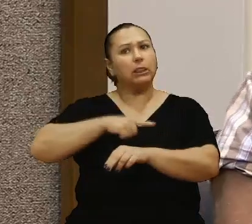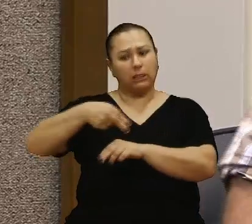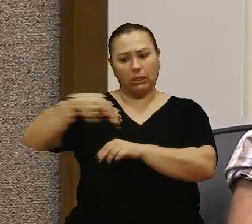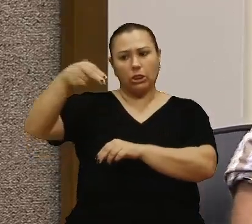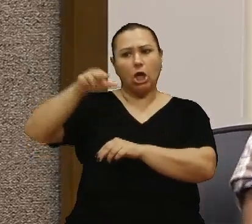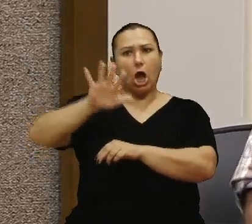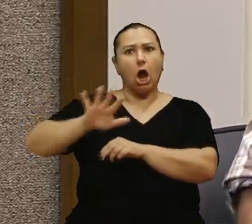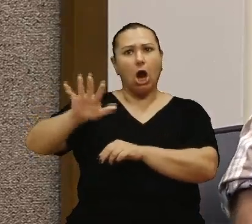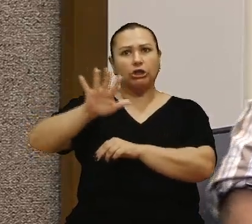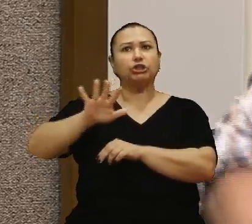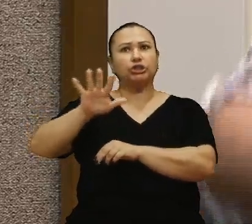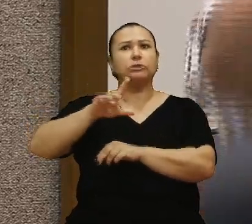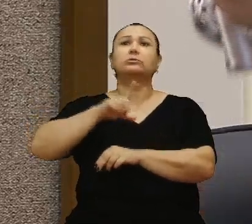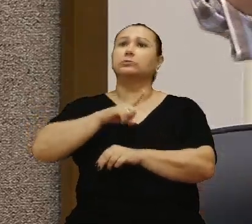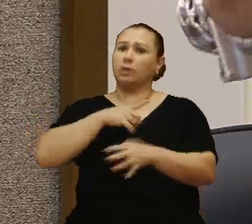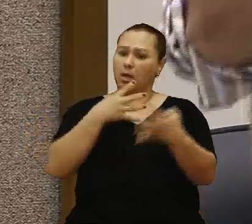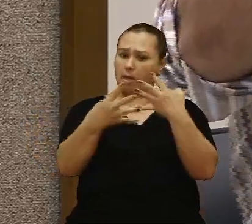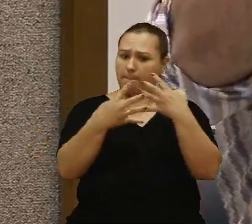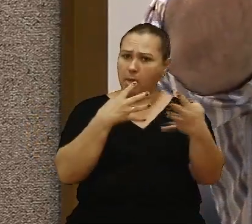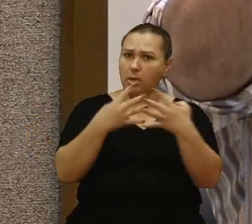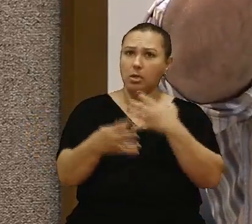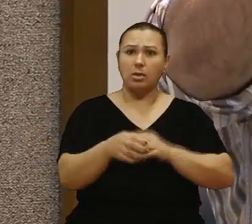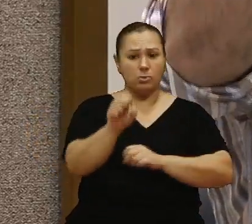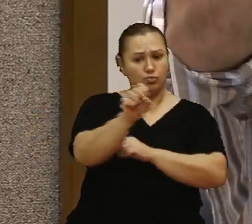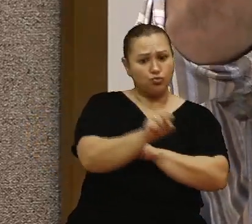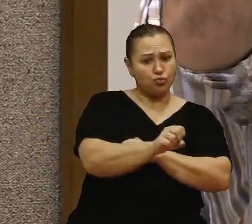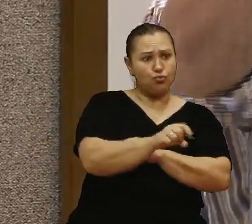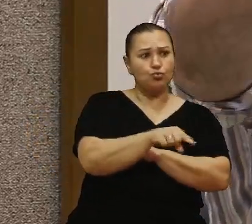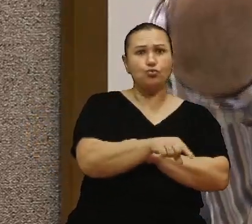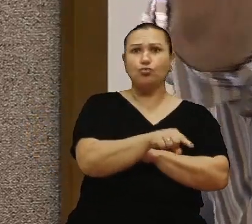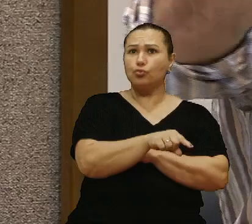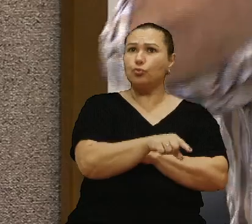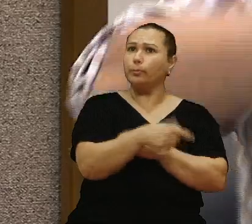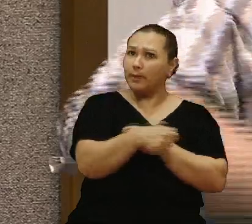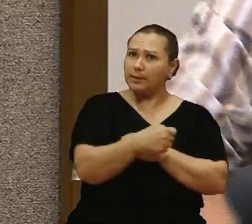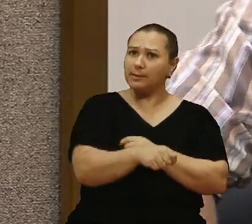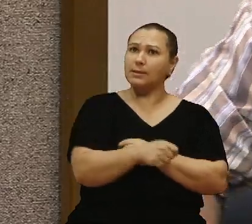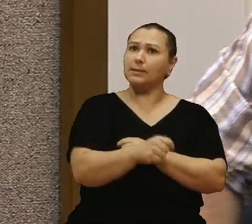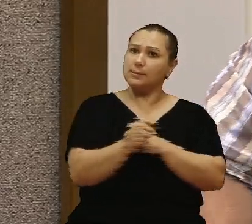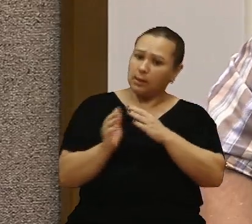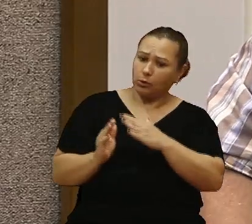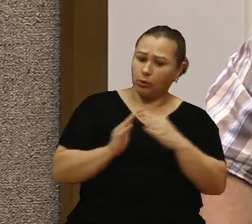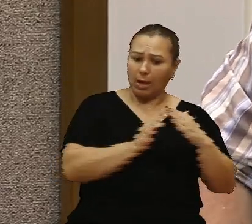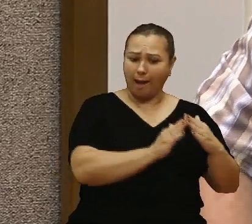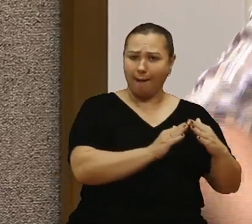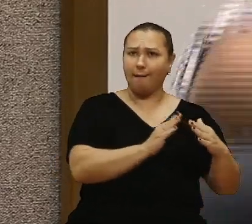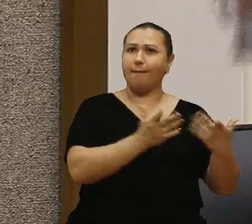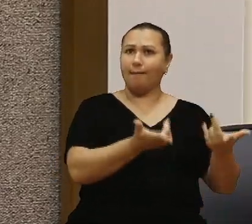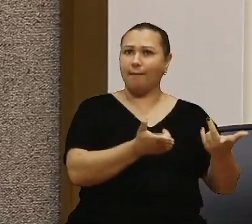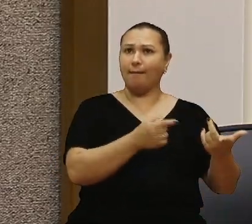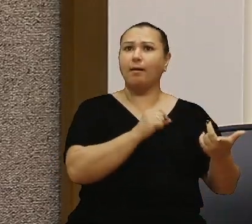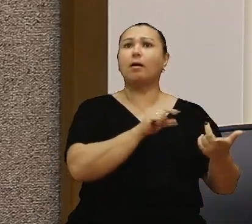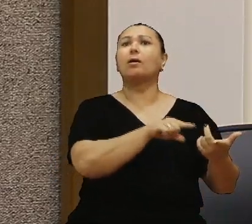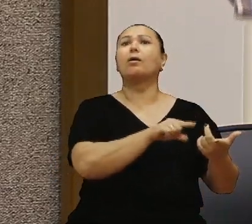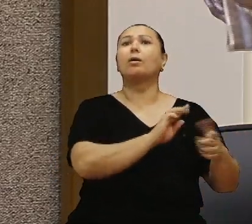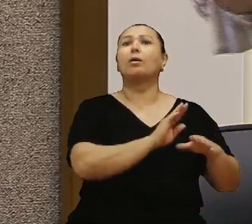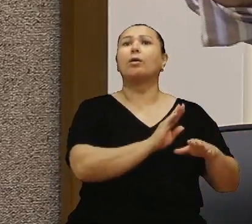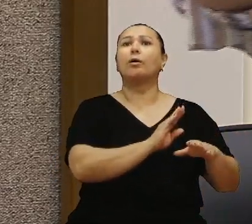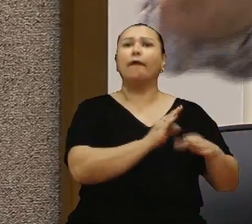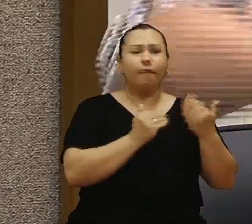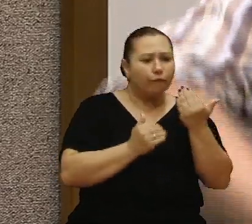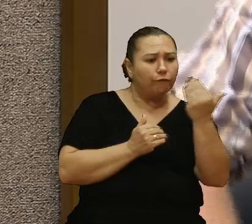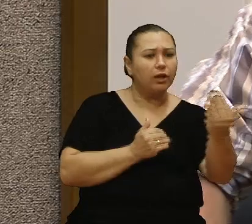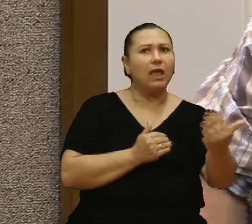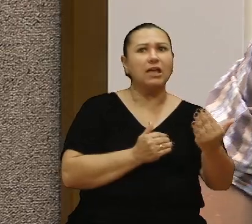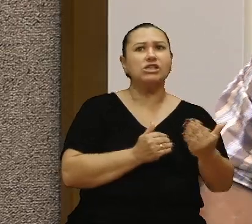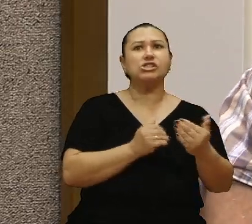EPI, que na região sul, pode ser até do lado da Casa da Mulher Brasileira, lá na frente do